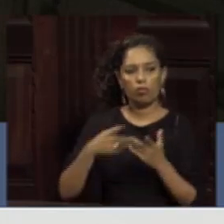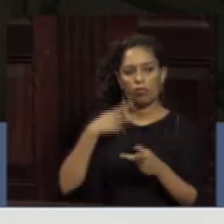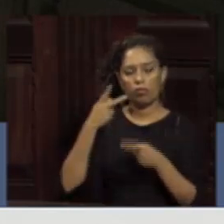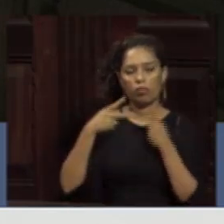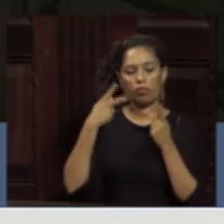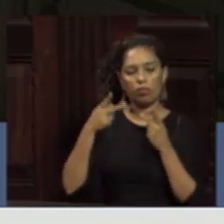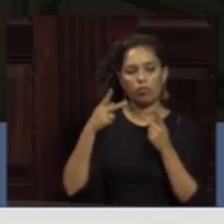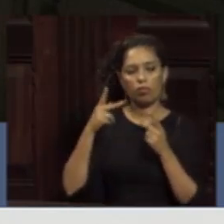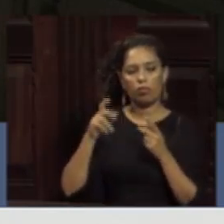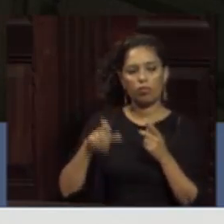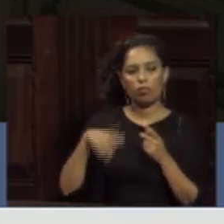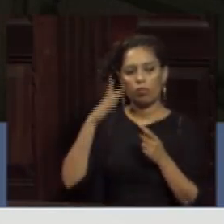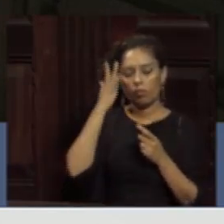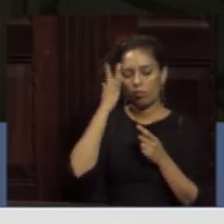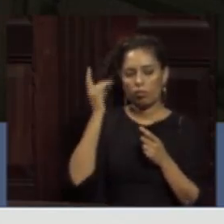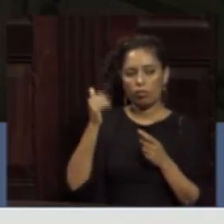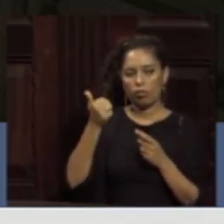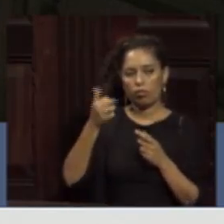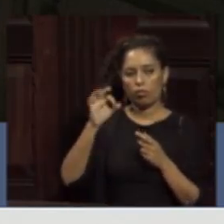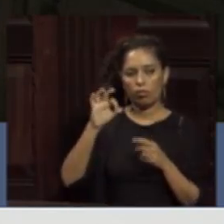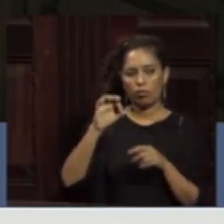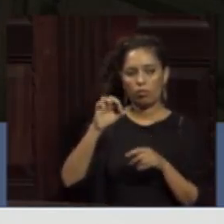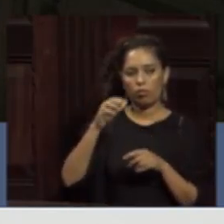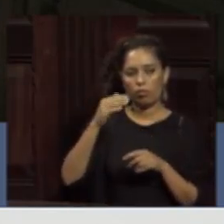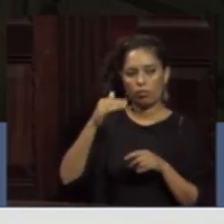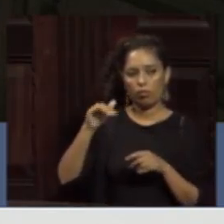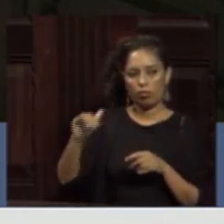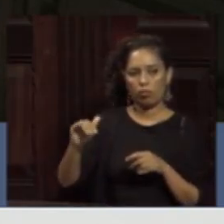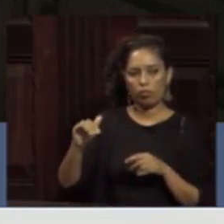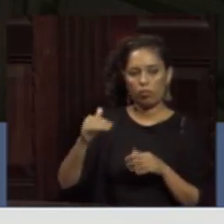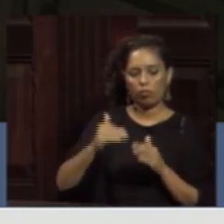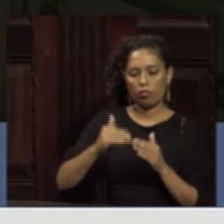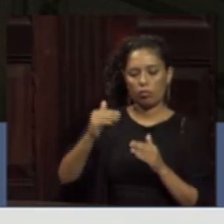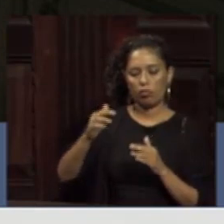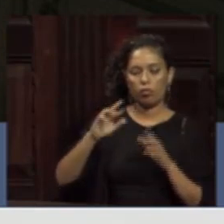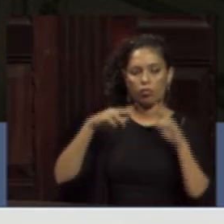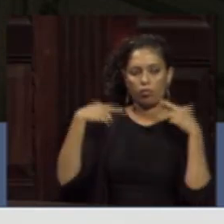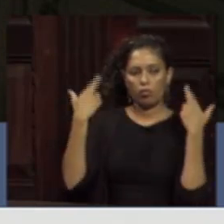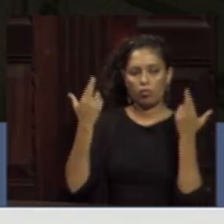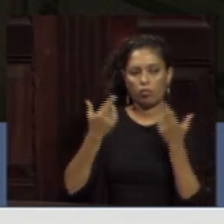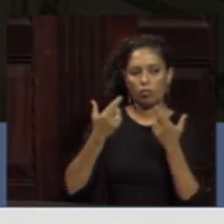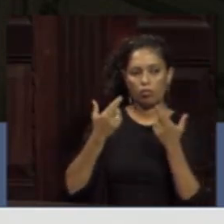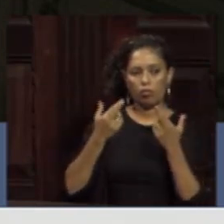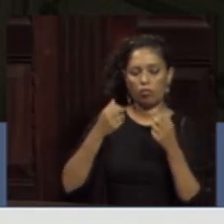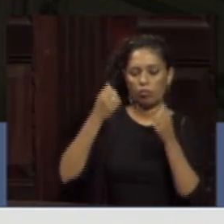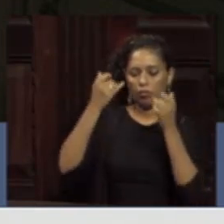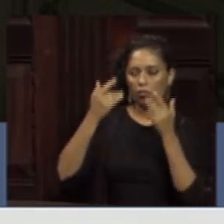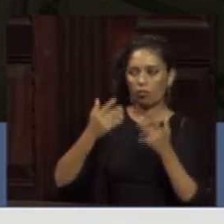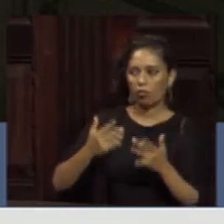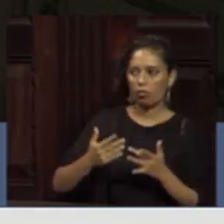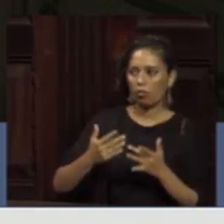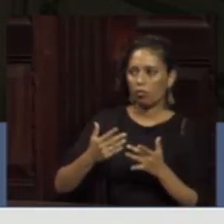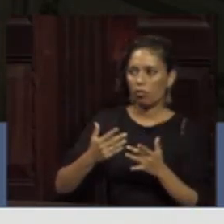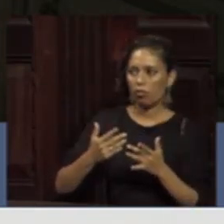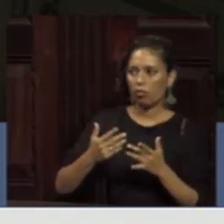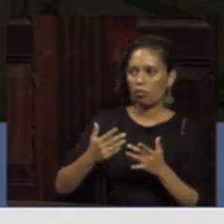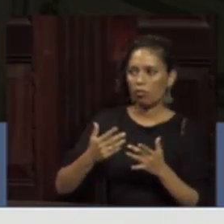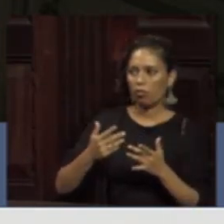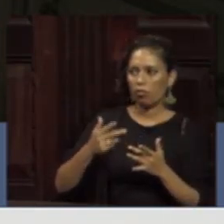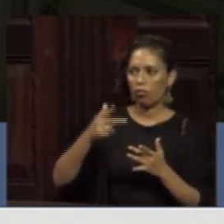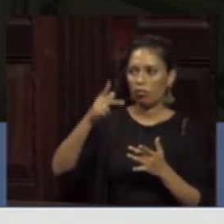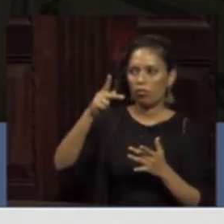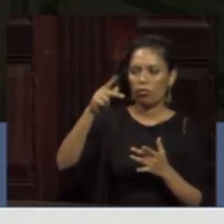amanhã, às 10h30, estará aqui fazendo uma palestra sobre pirataria e, obviamente, sobre